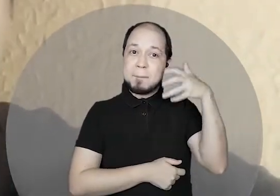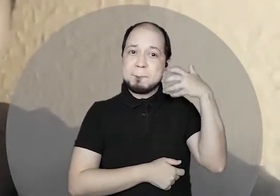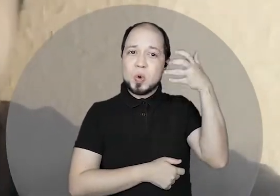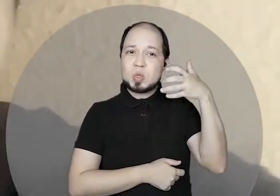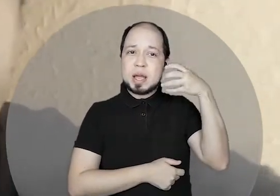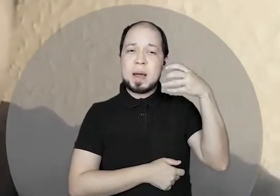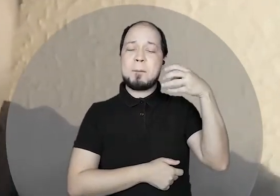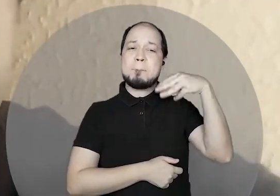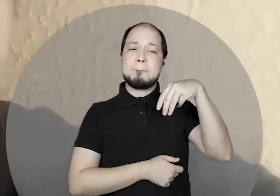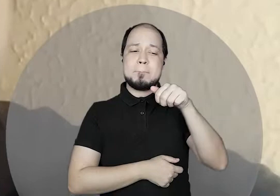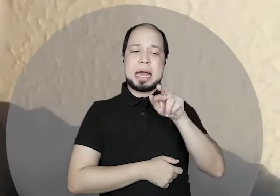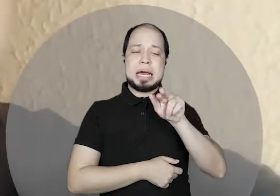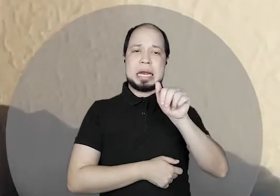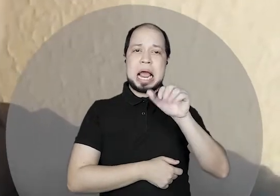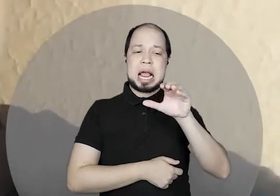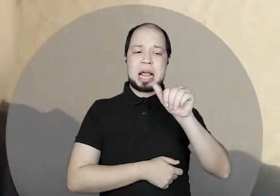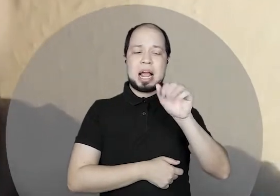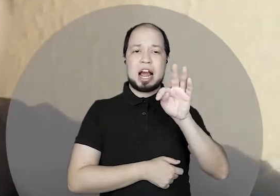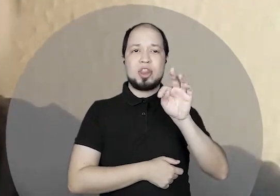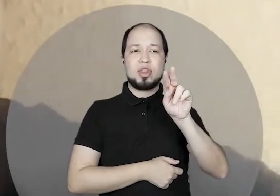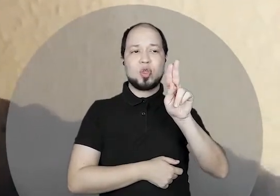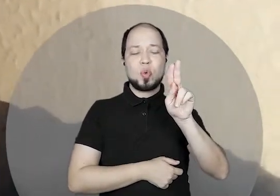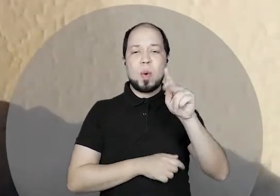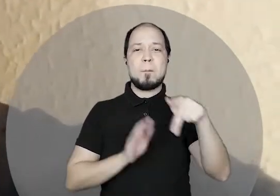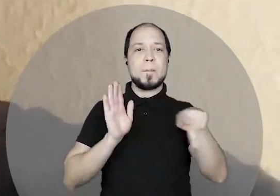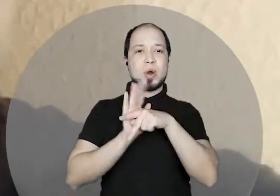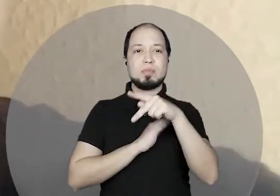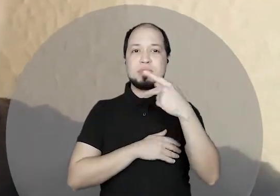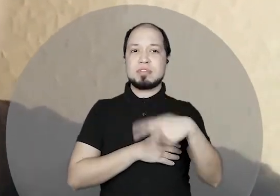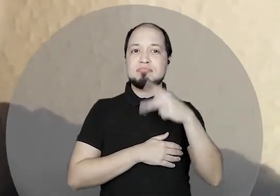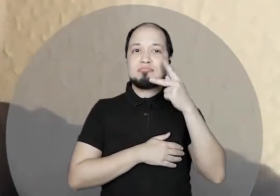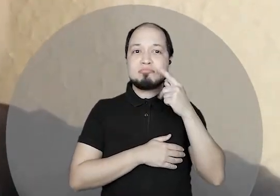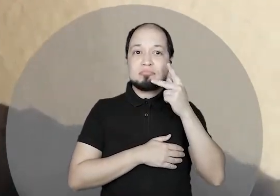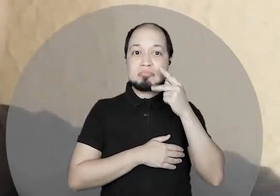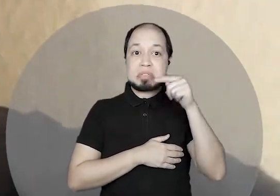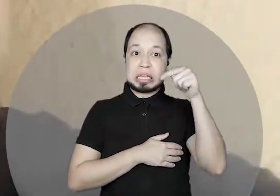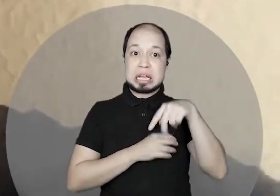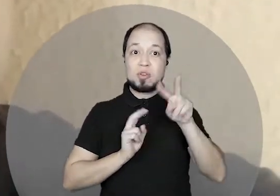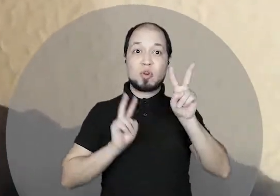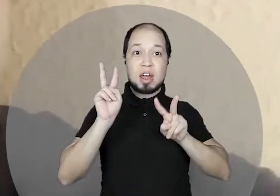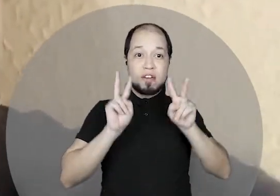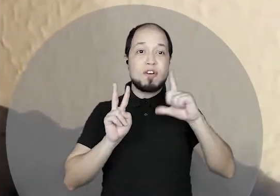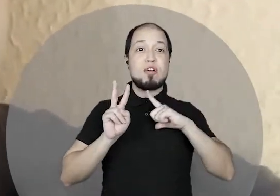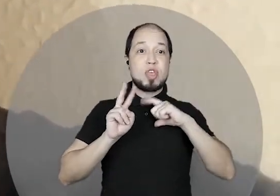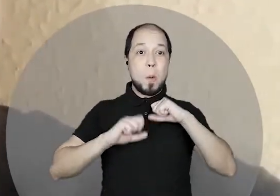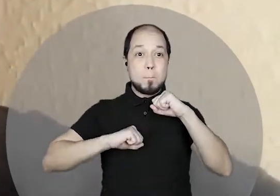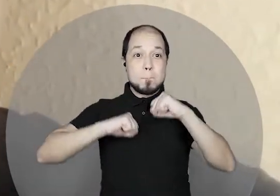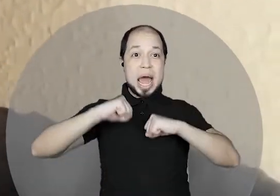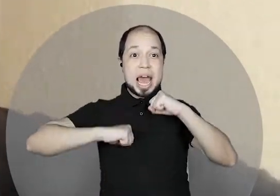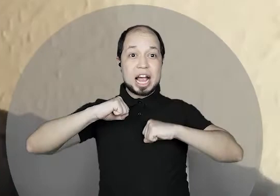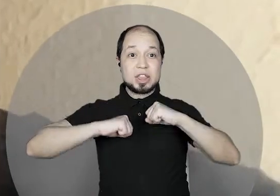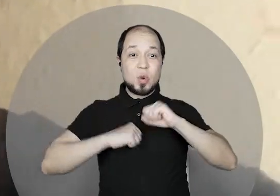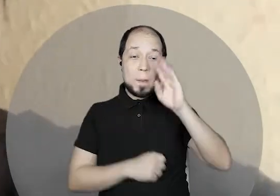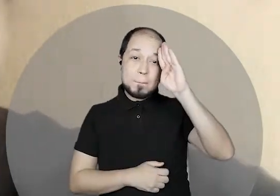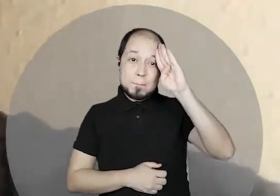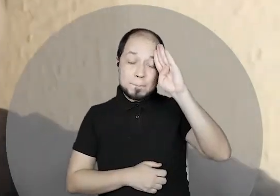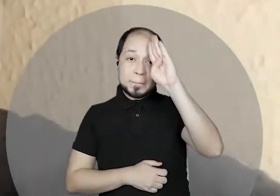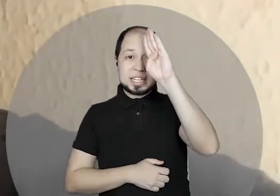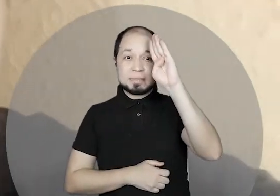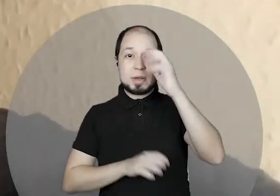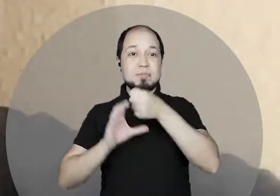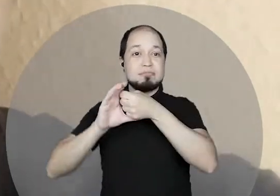do maracatu cearense. Aqui em Fortaleza, no carnaval, nós temos o maracatu cearense como a nossa